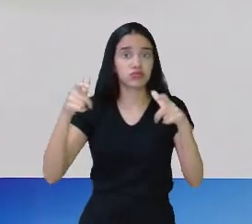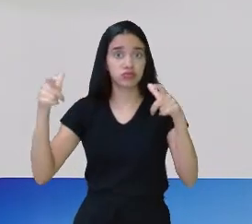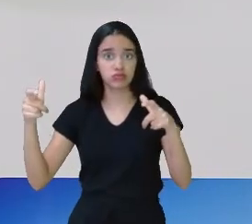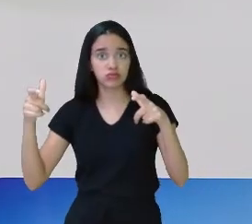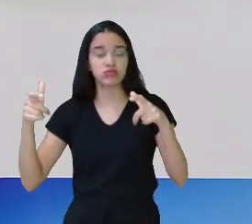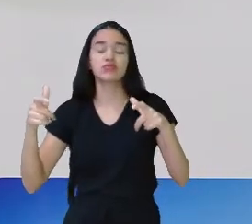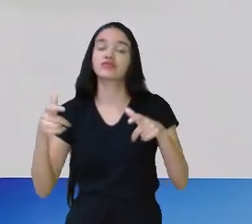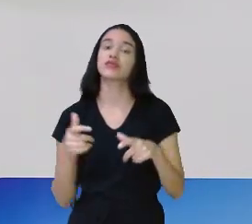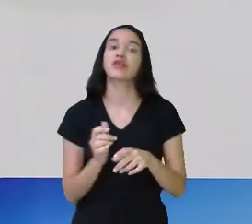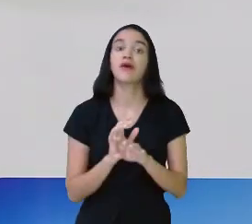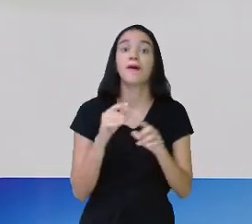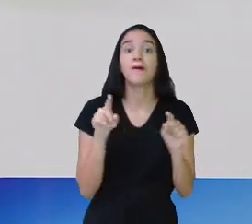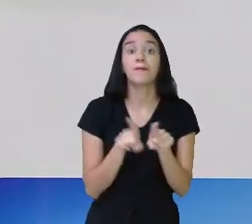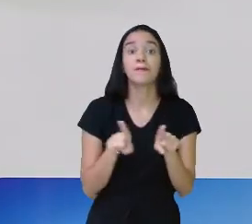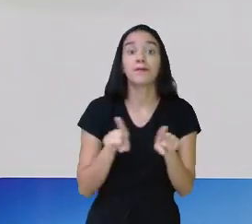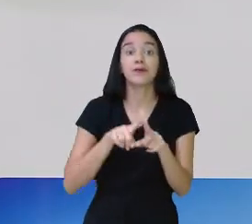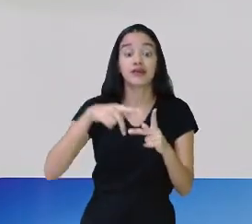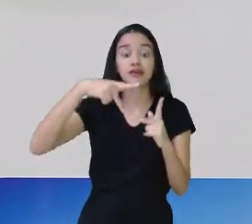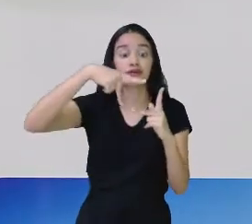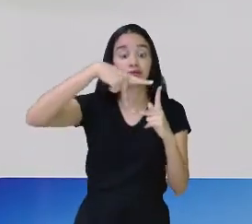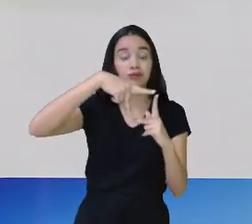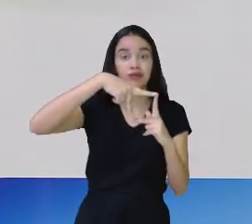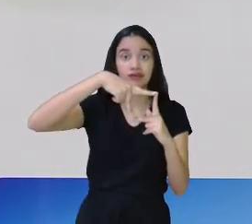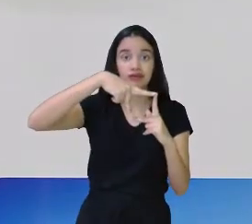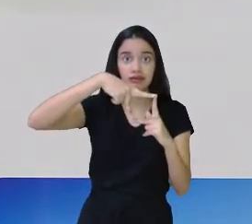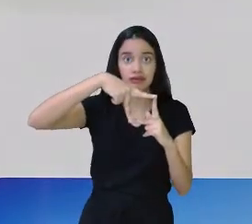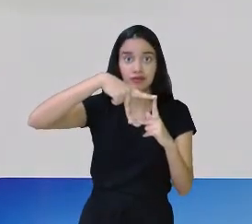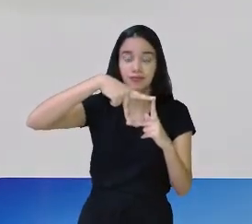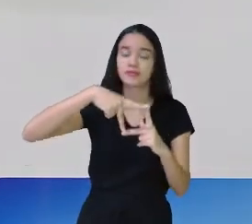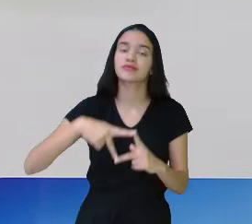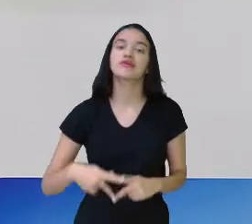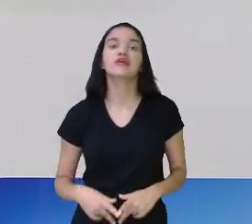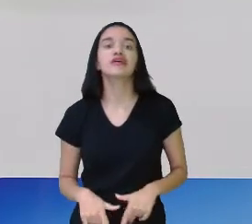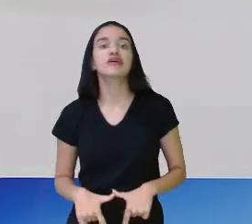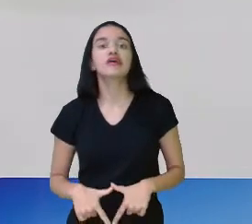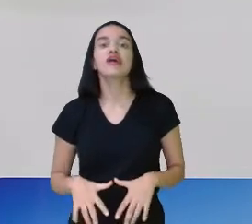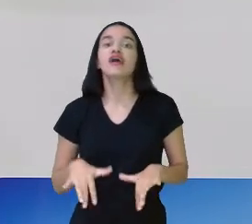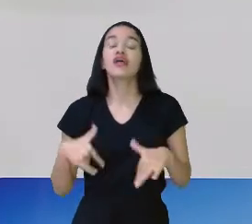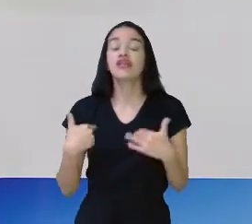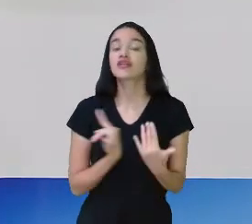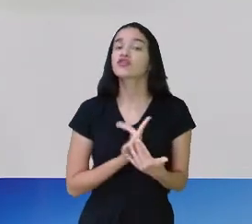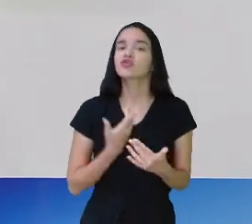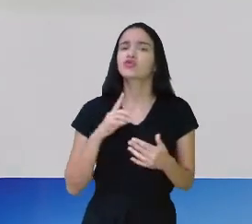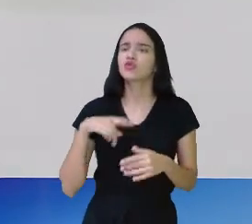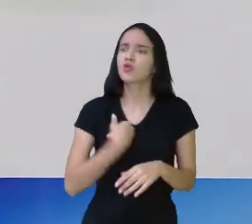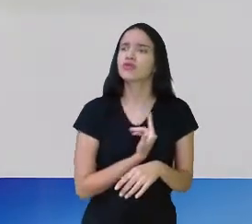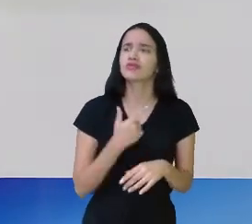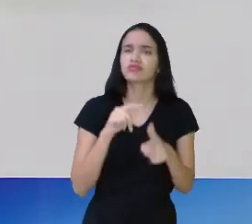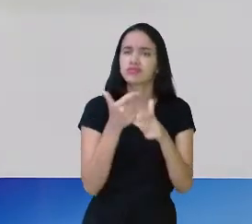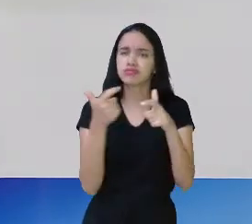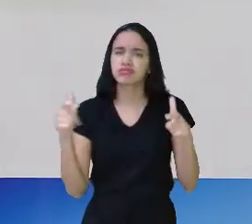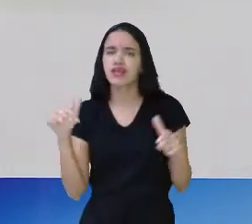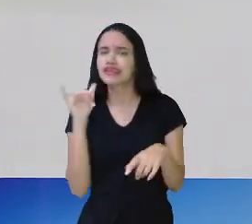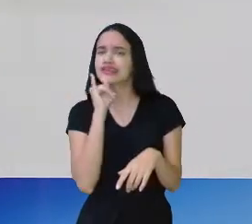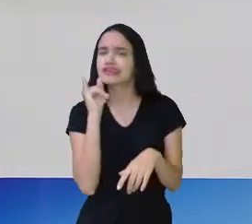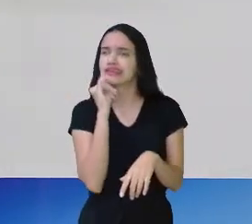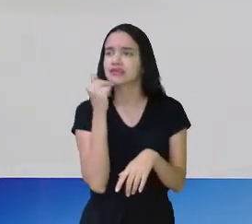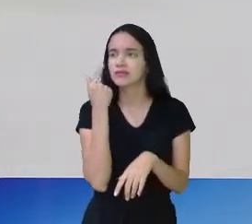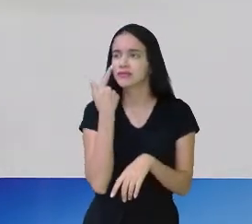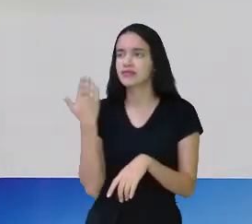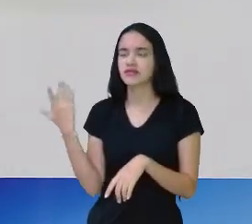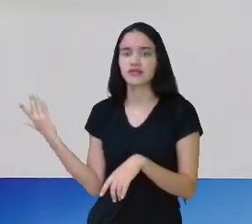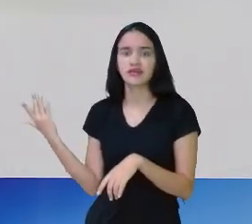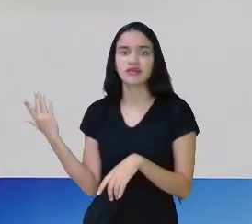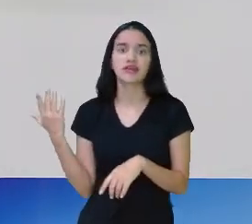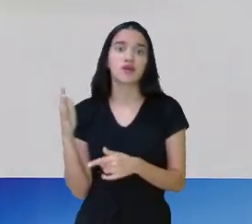porque quadrado tem 4 lados iguais. E aqui a gente tem uma imensidão de exemplos, inclusive as que eu